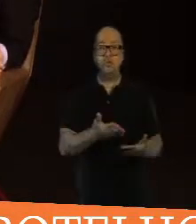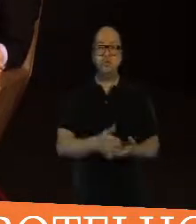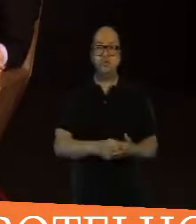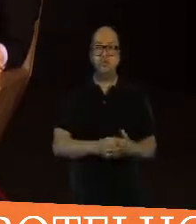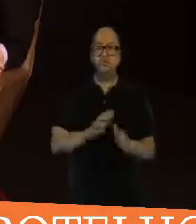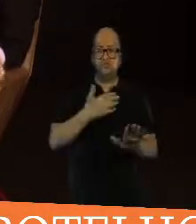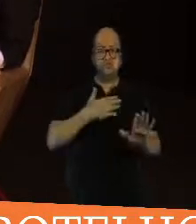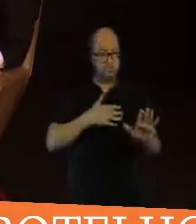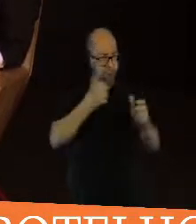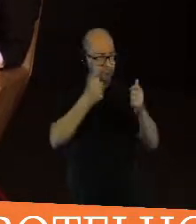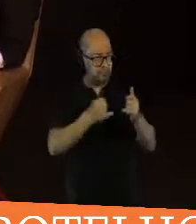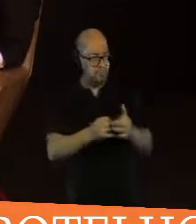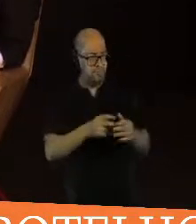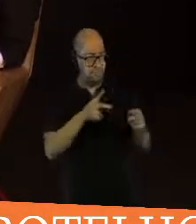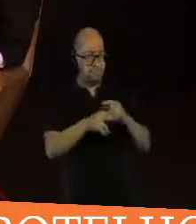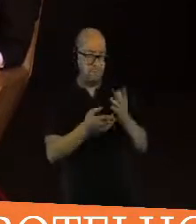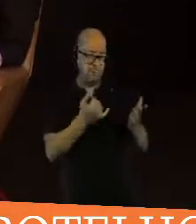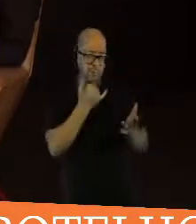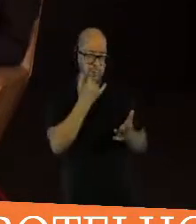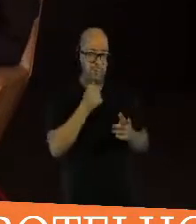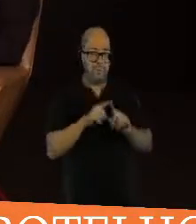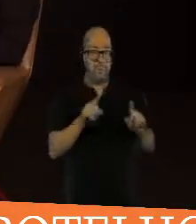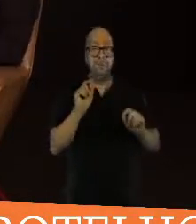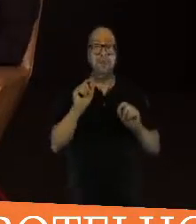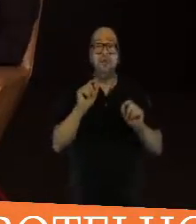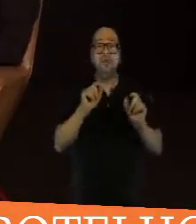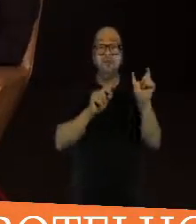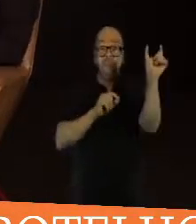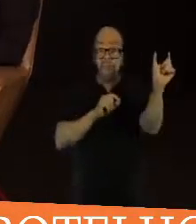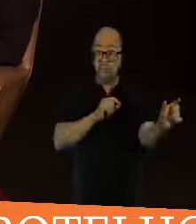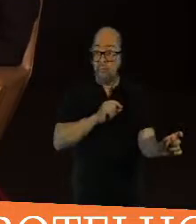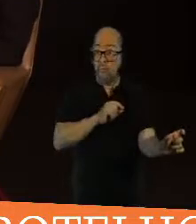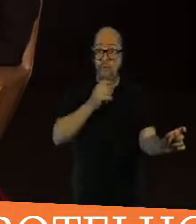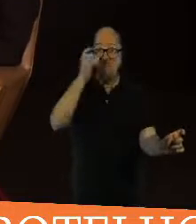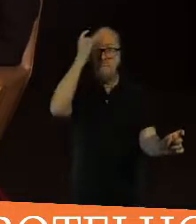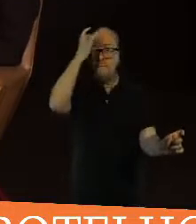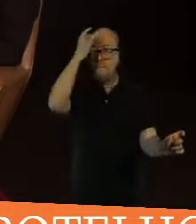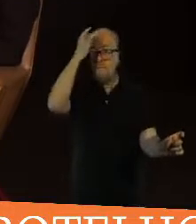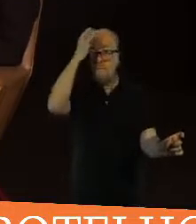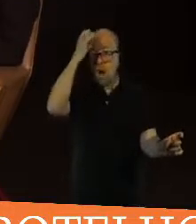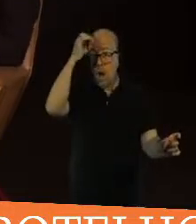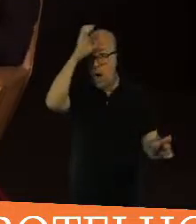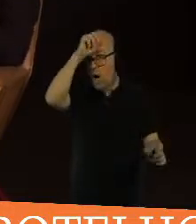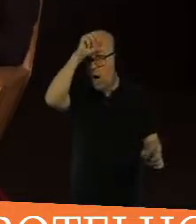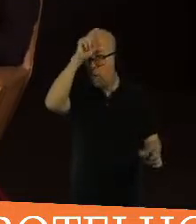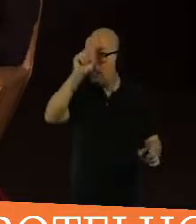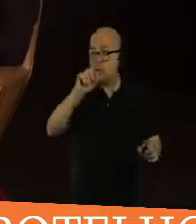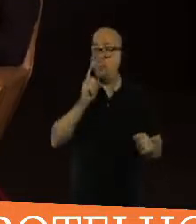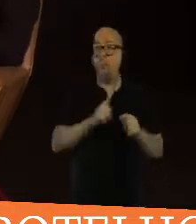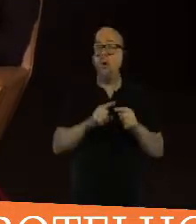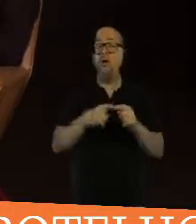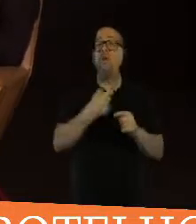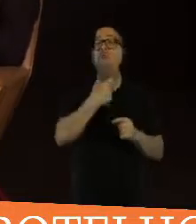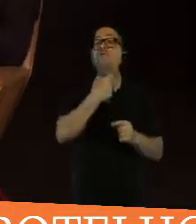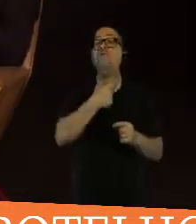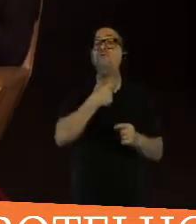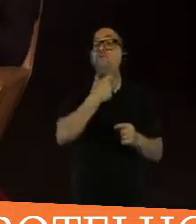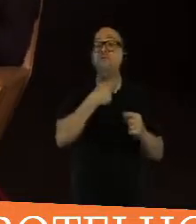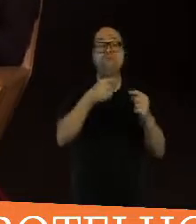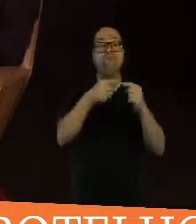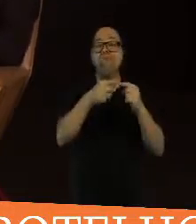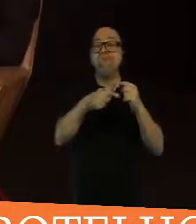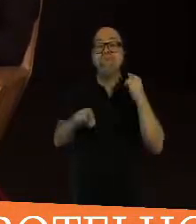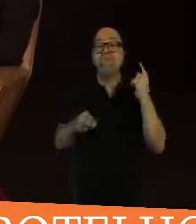Luiz Gonzaga, ele não teve nenhuma facilidade no começo, né? Porque a voz não se encaixava de maneira